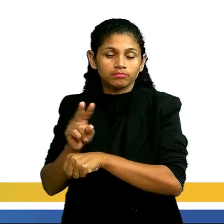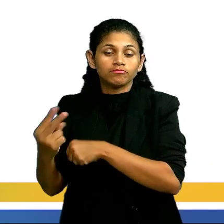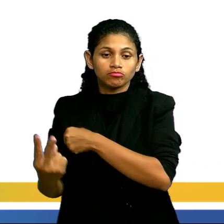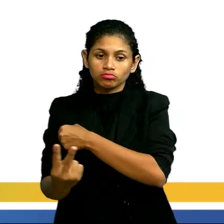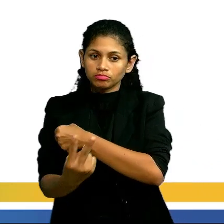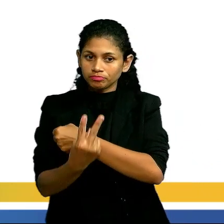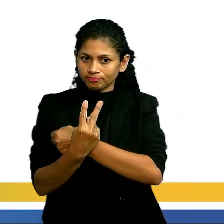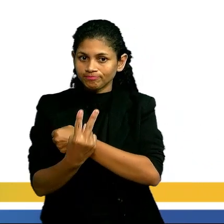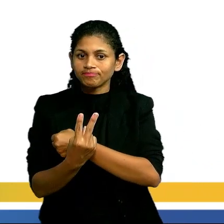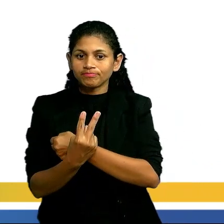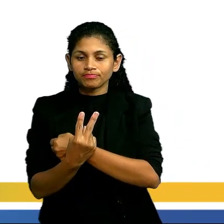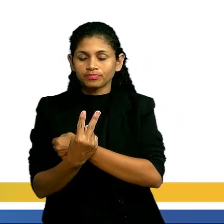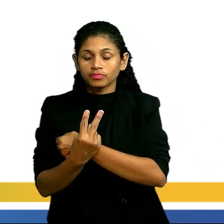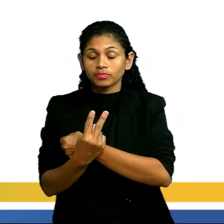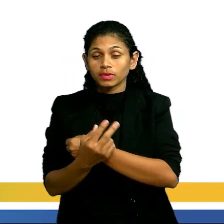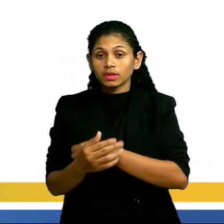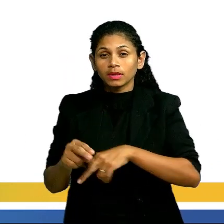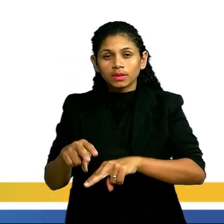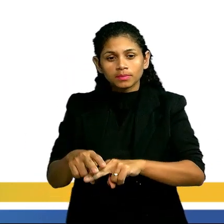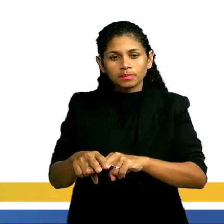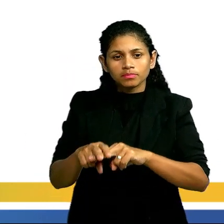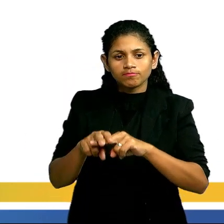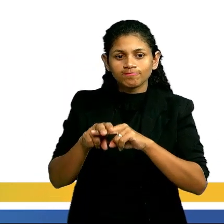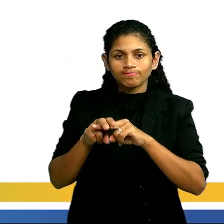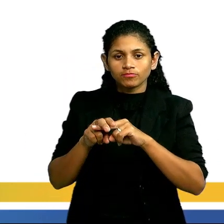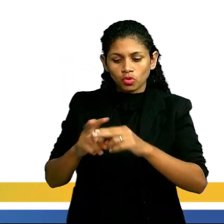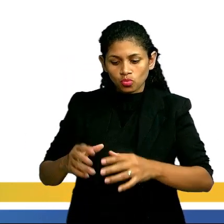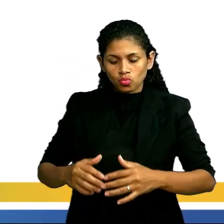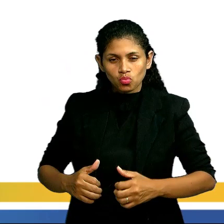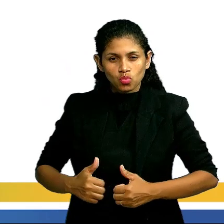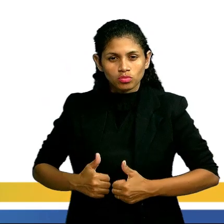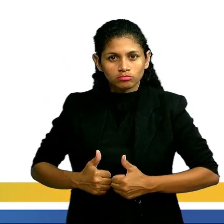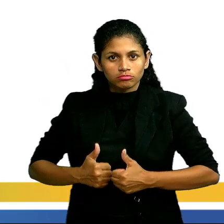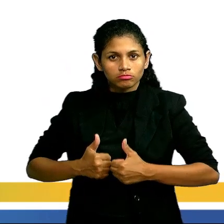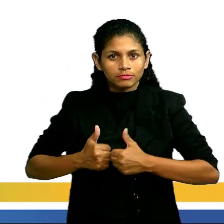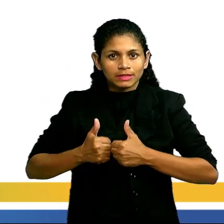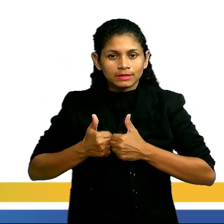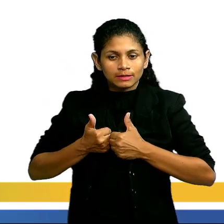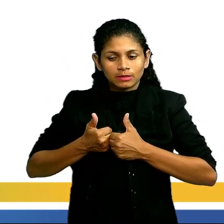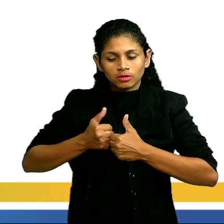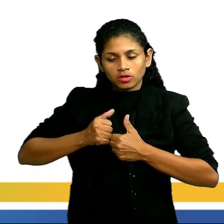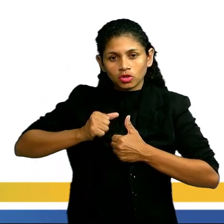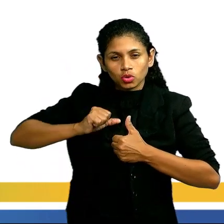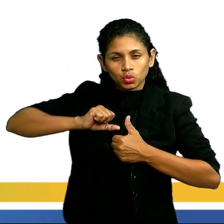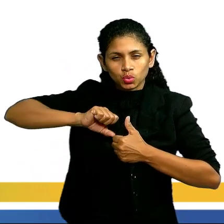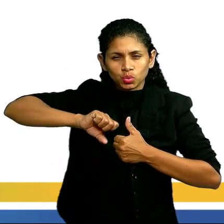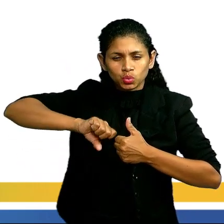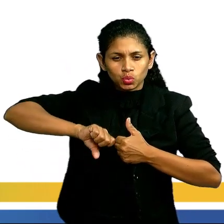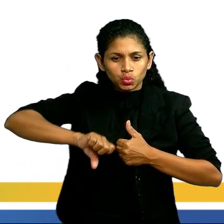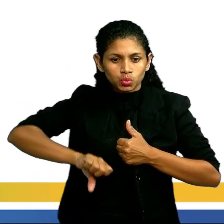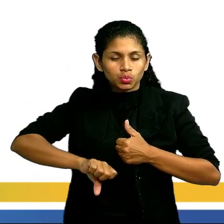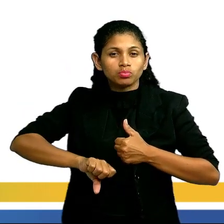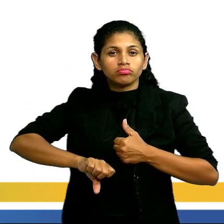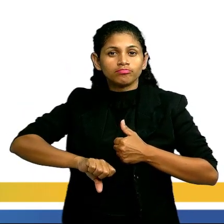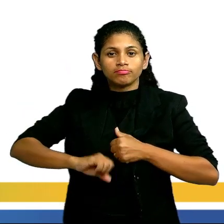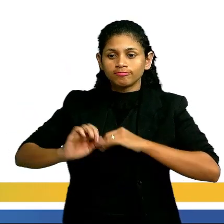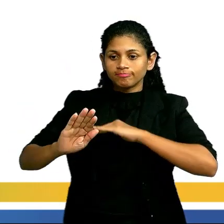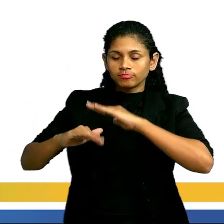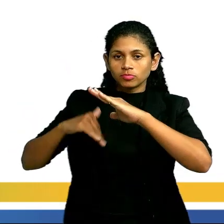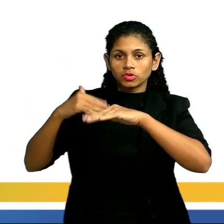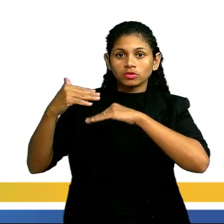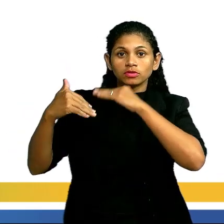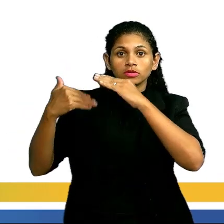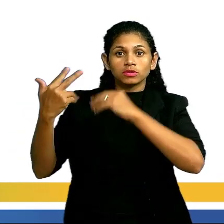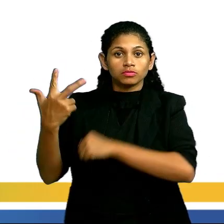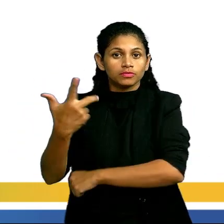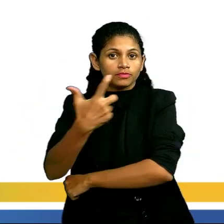alguns casos a defesa natural do organismo não seja suficiente, foi desenvolvida uma vacina